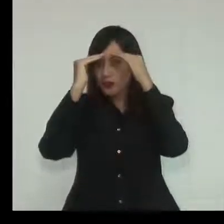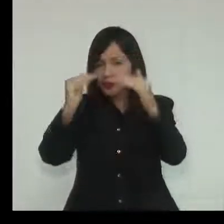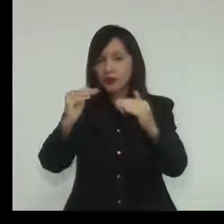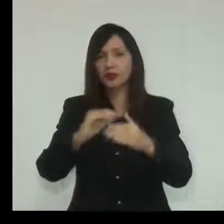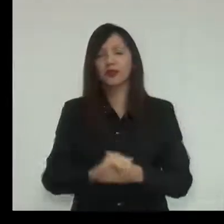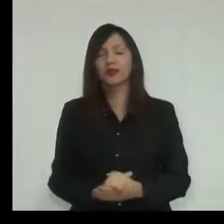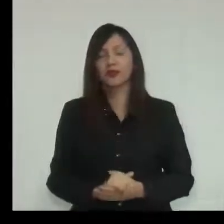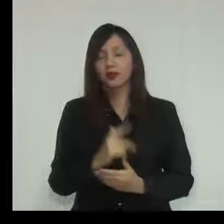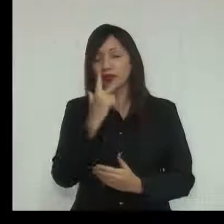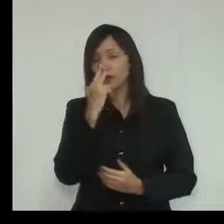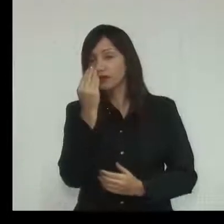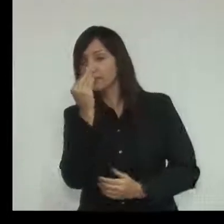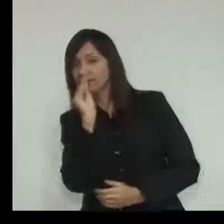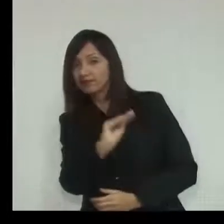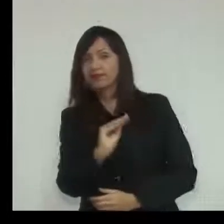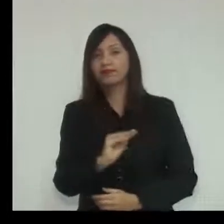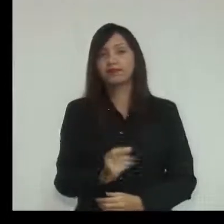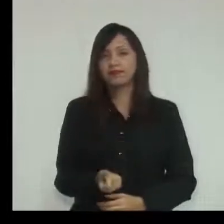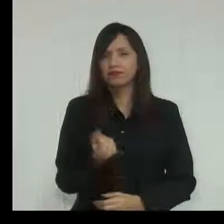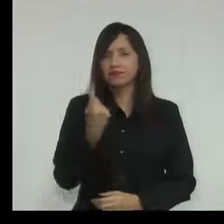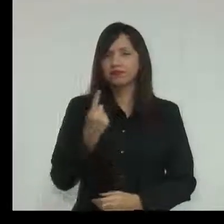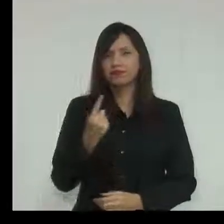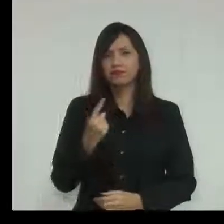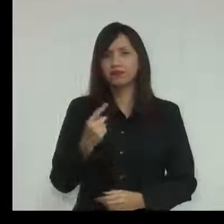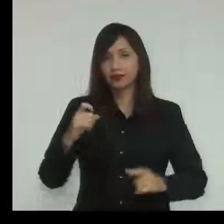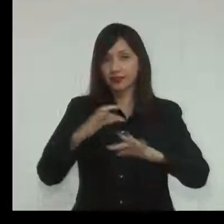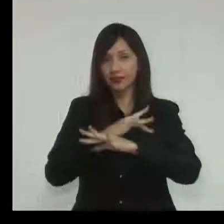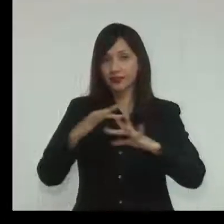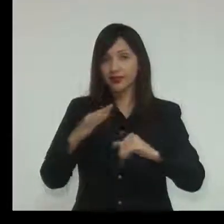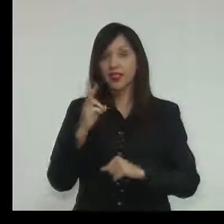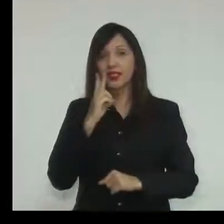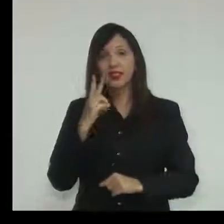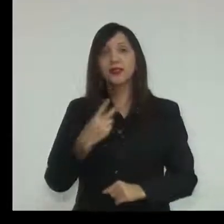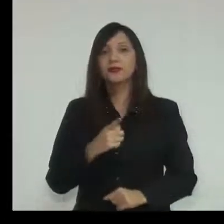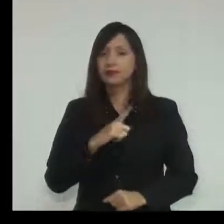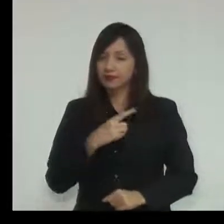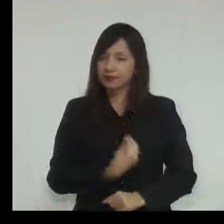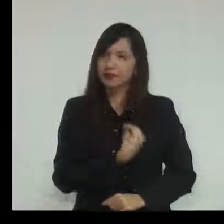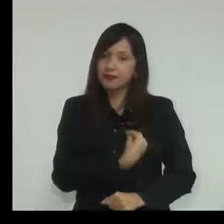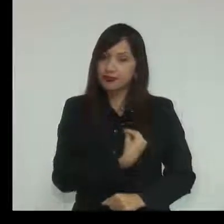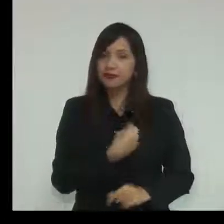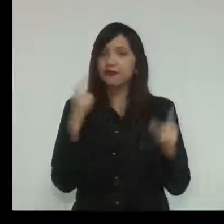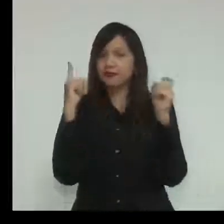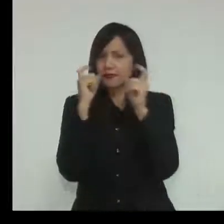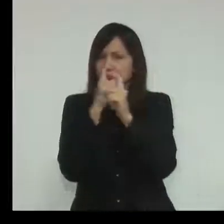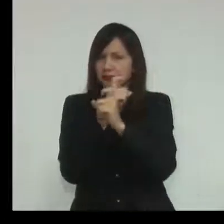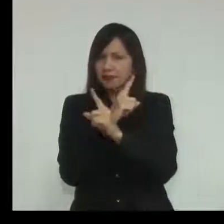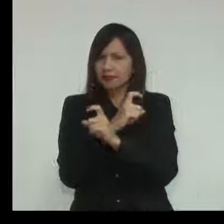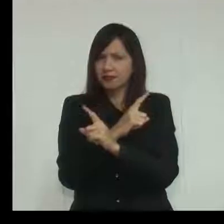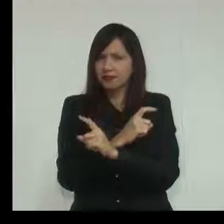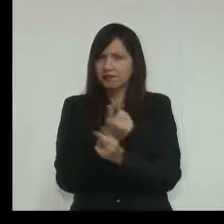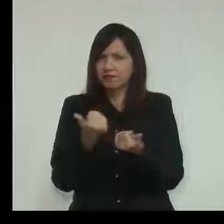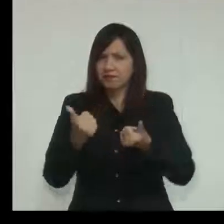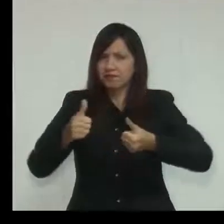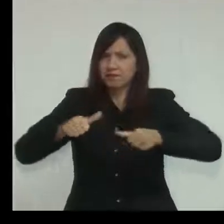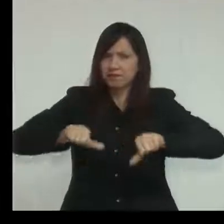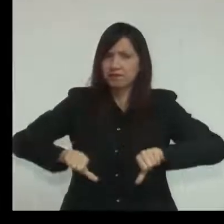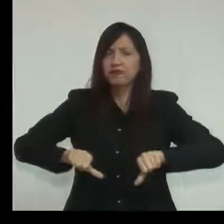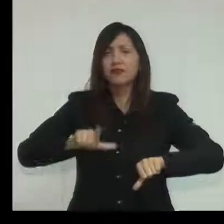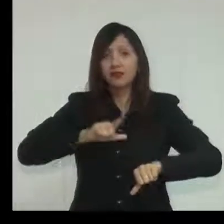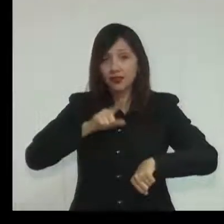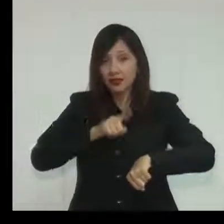isso é um absurdo, e a cidade está passando por dificuldades. Nesse momento nós temos aqui mães da nossa cidade que estão